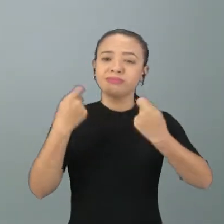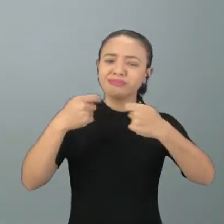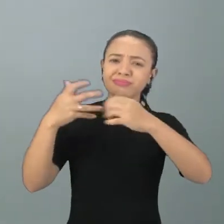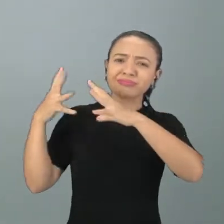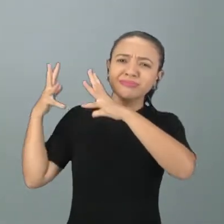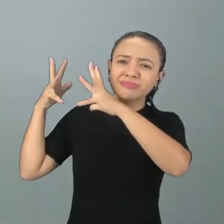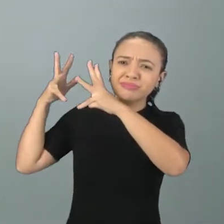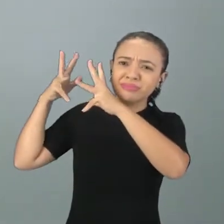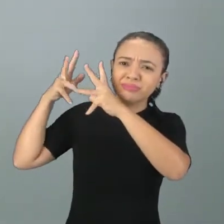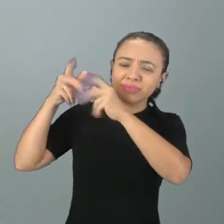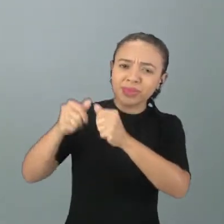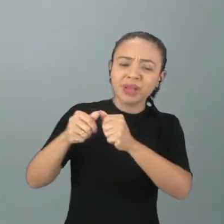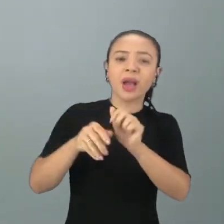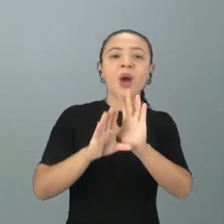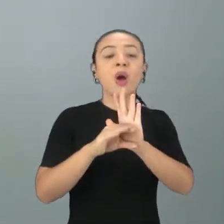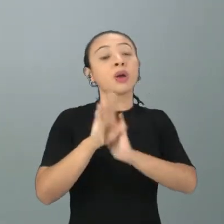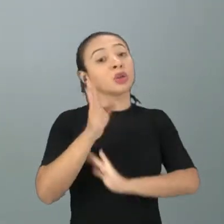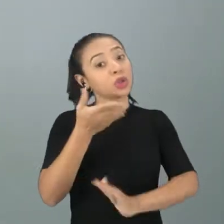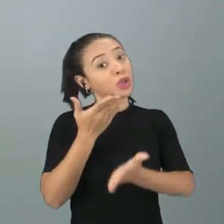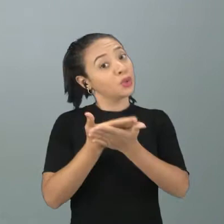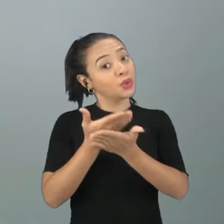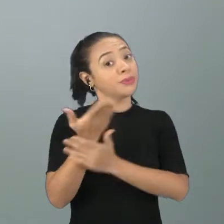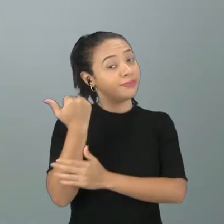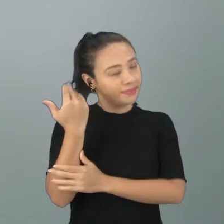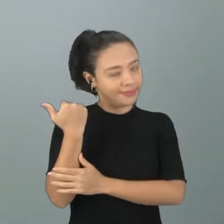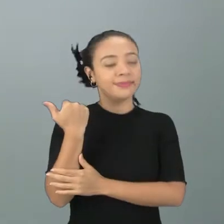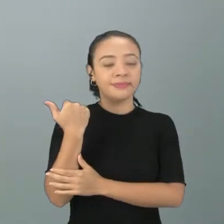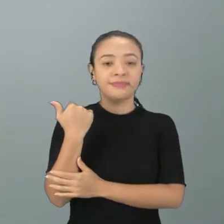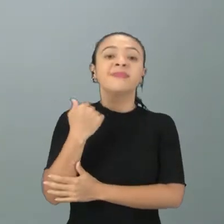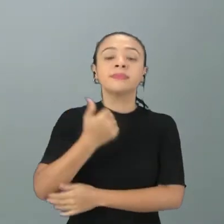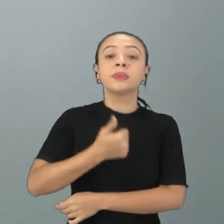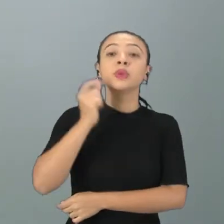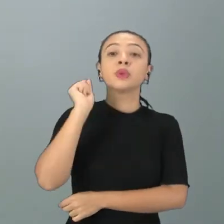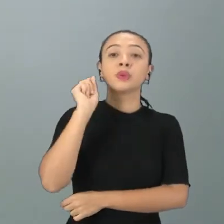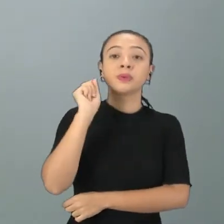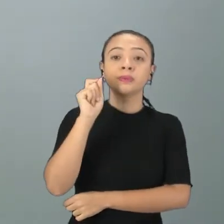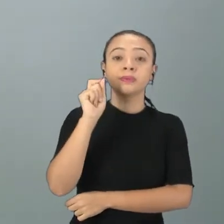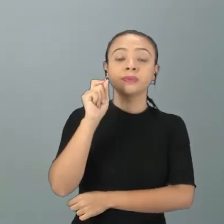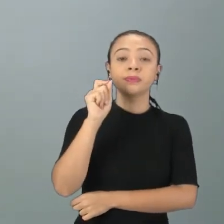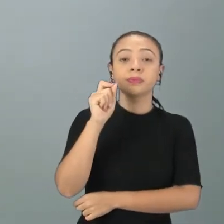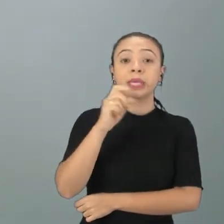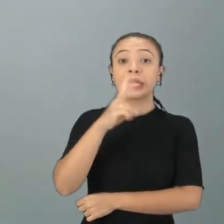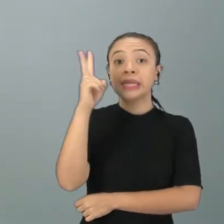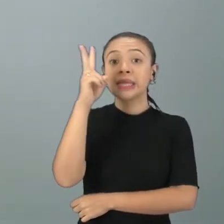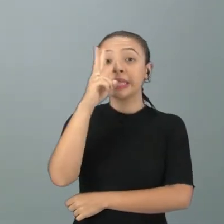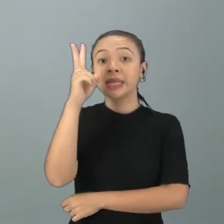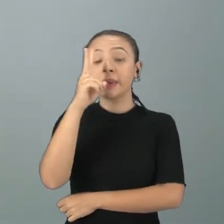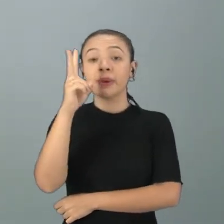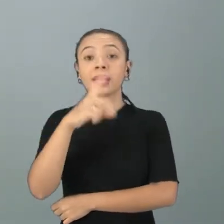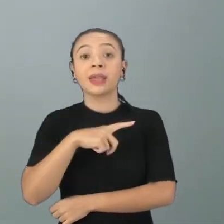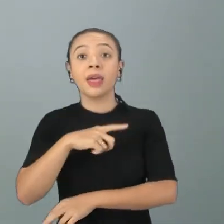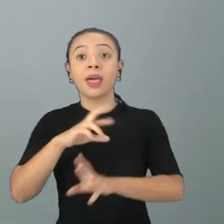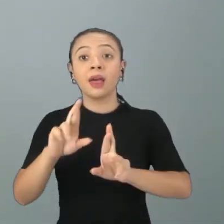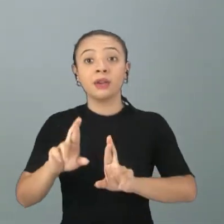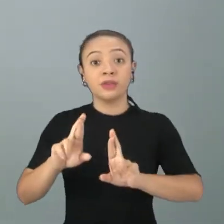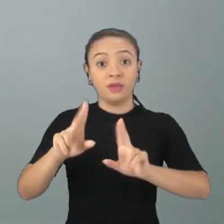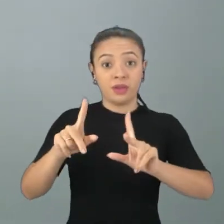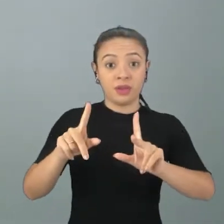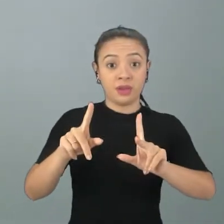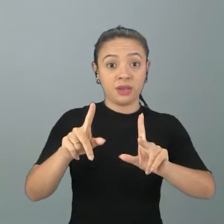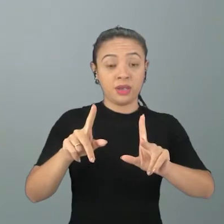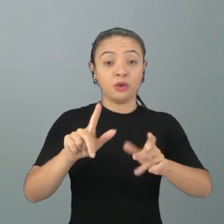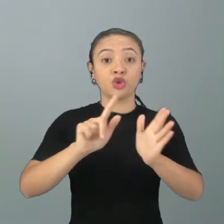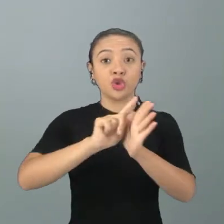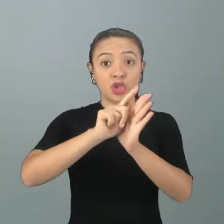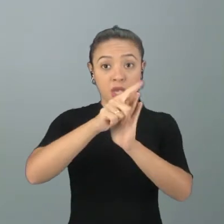relembrar alguns conceitos já estudados anteriormente. Primeiramente, devemos nos lembrar da diferenciação entre